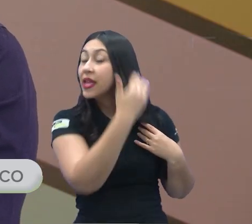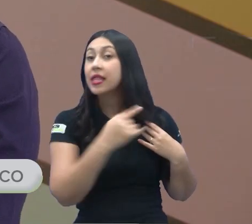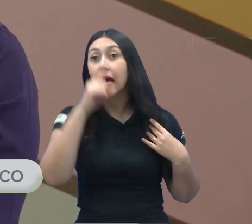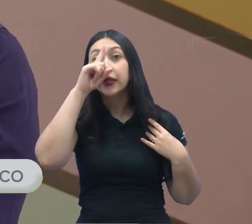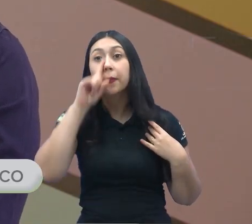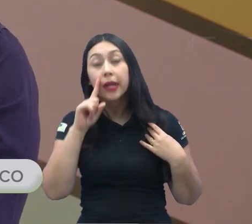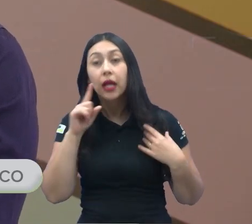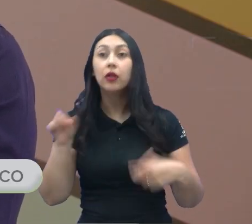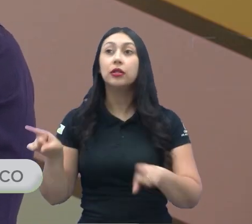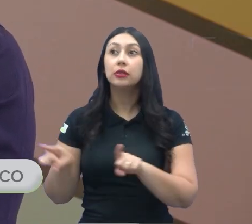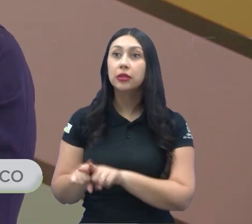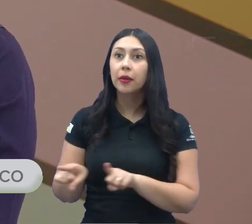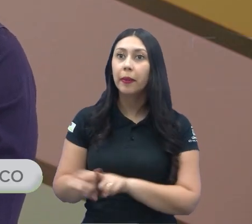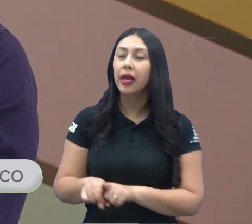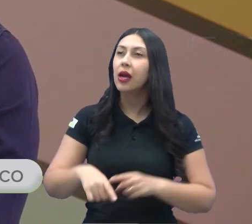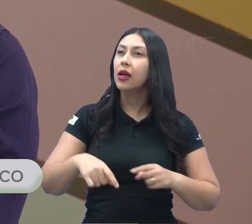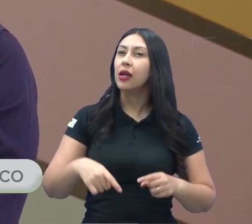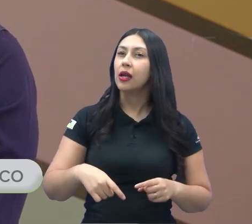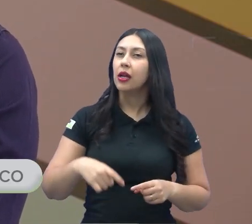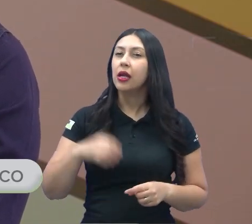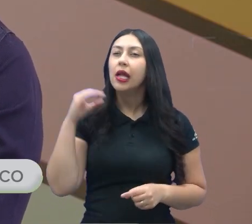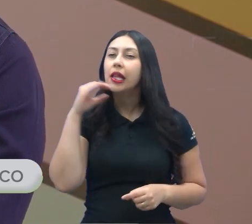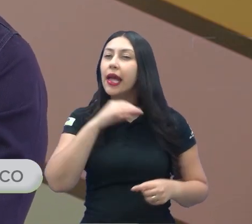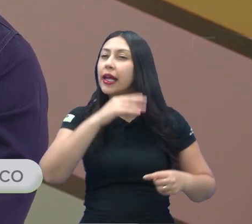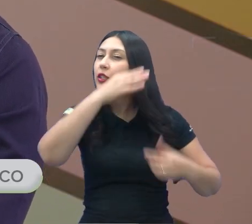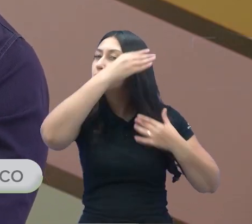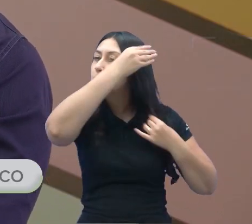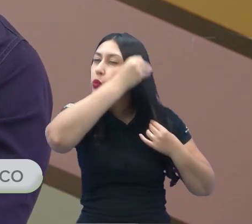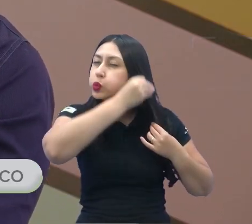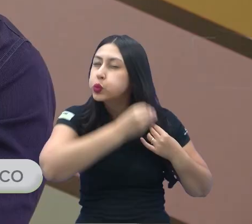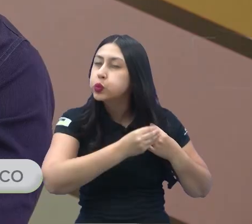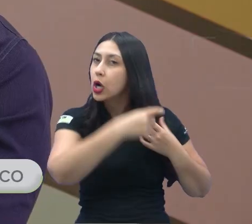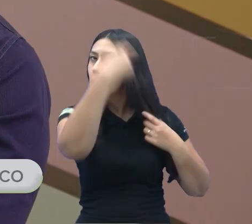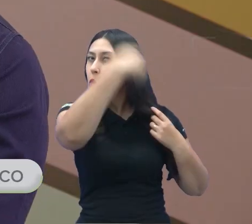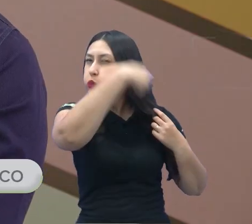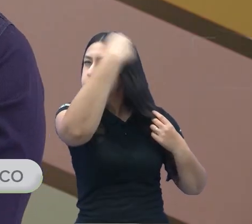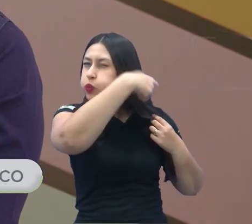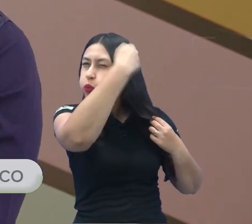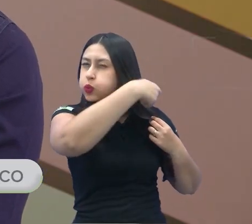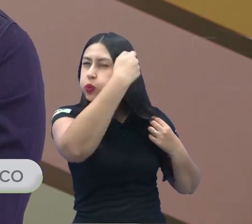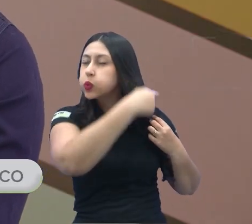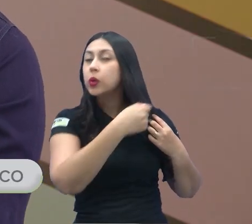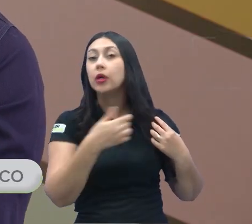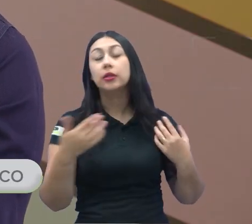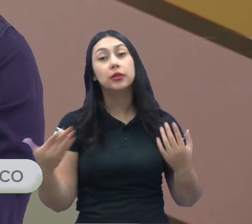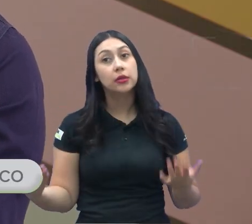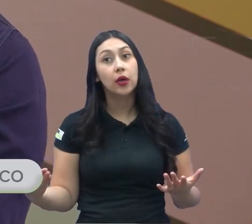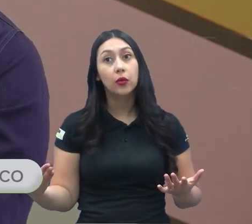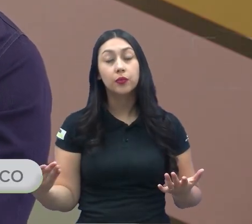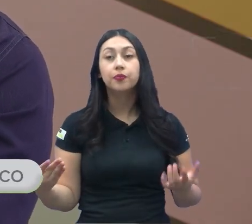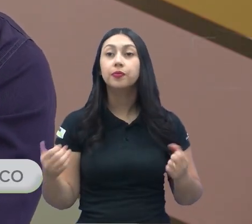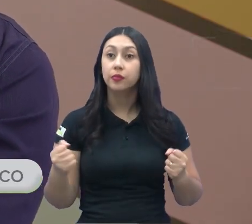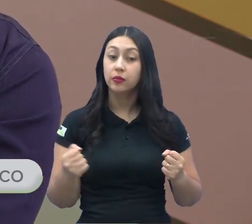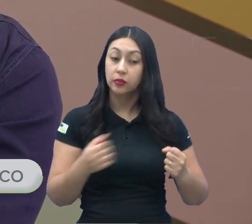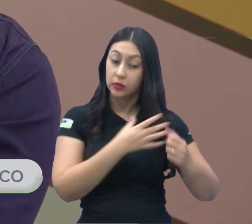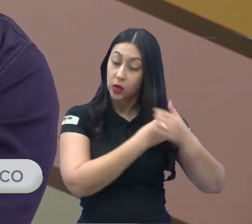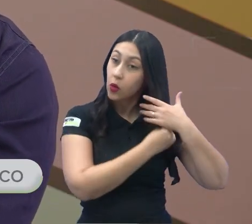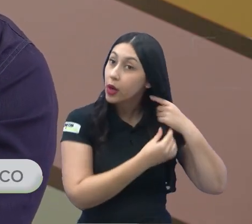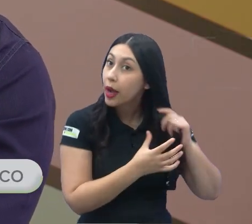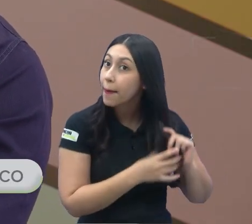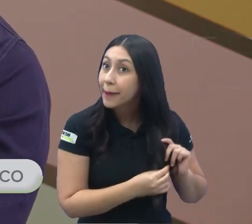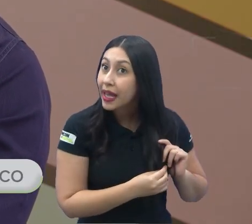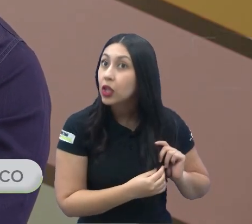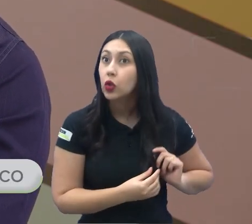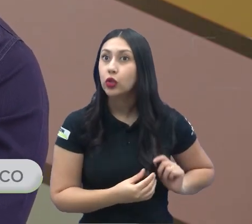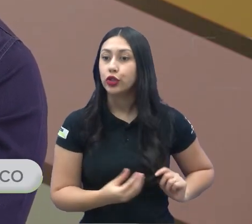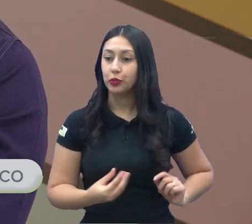muito secador, Coloração. chapinha, coloração. Aí volta naquilo que eu comentei. O cabelo é célula morta, ele não regenera. Então é